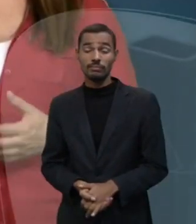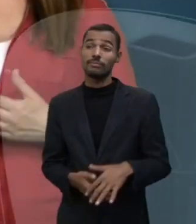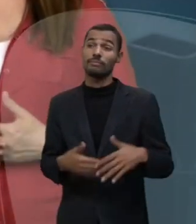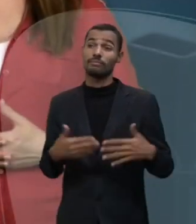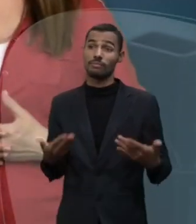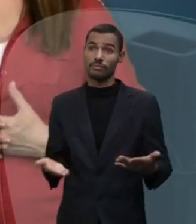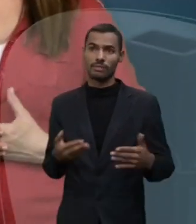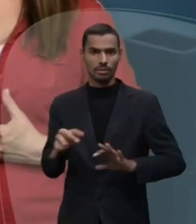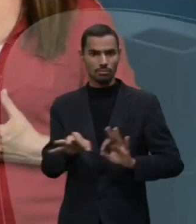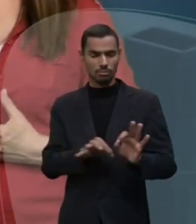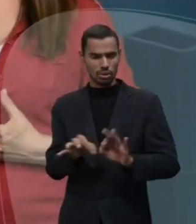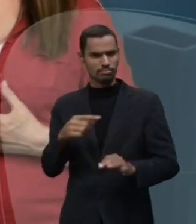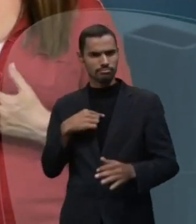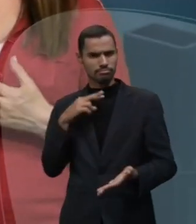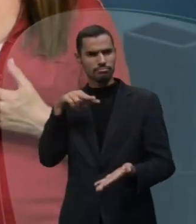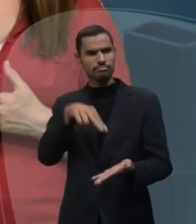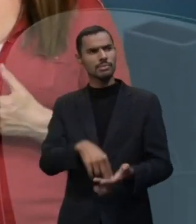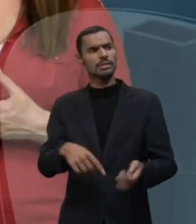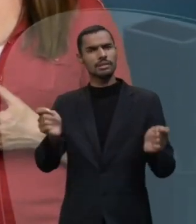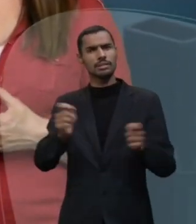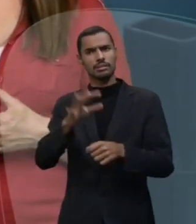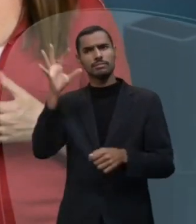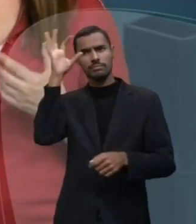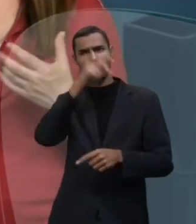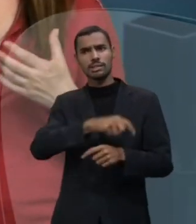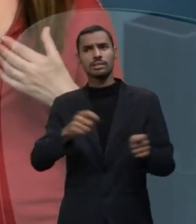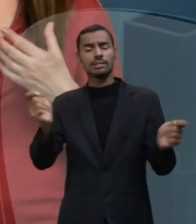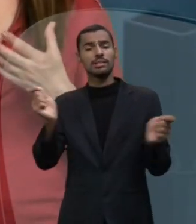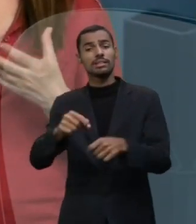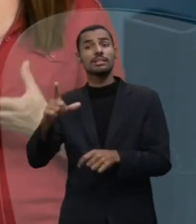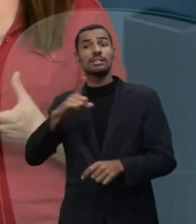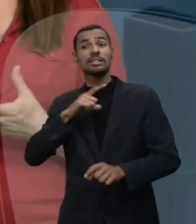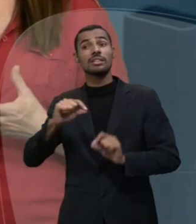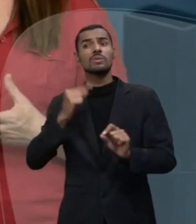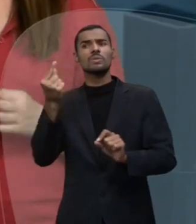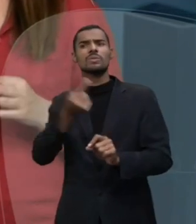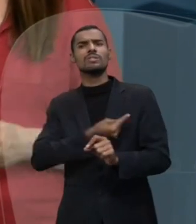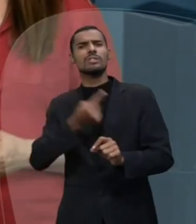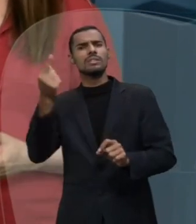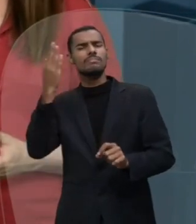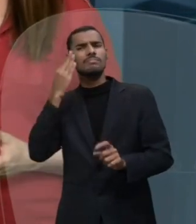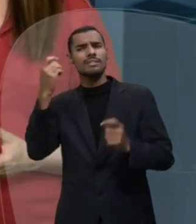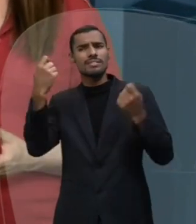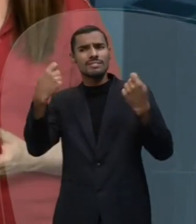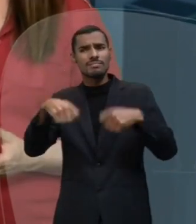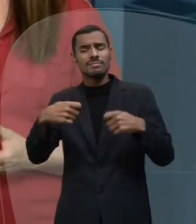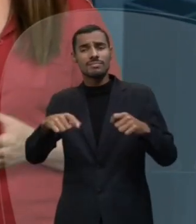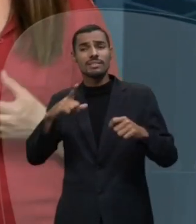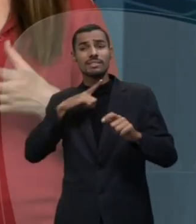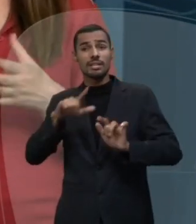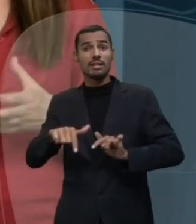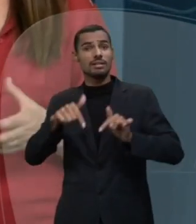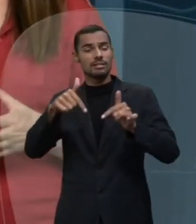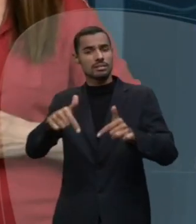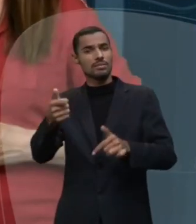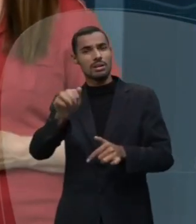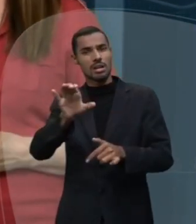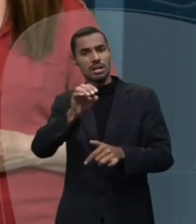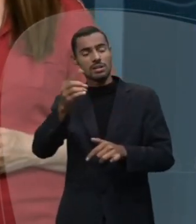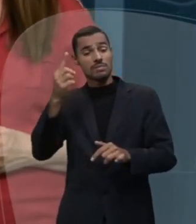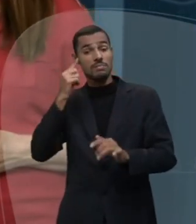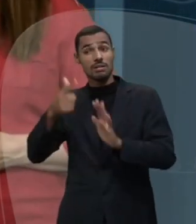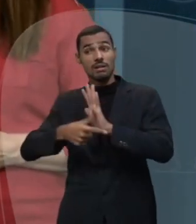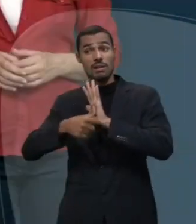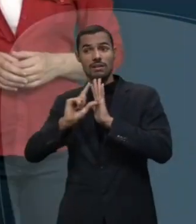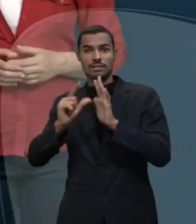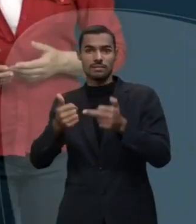Nesse projeto que eu estou participando, aprendi também que nós temos que determinar as ações que agem sobre o aço antes de dimensionar